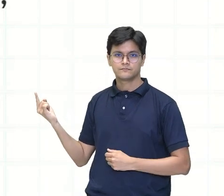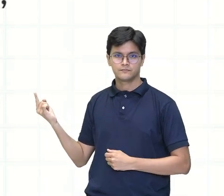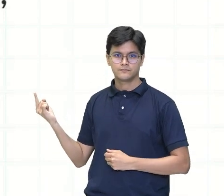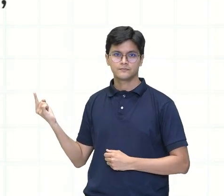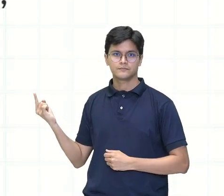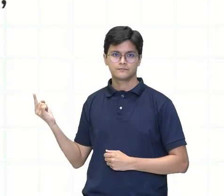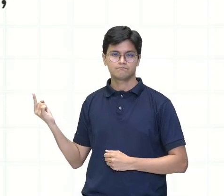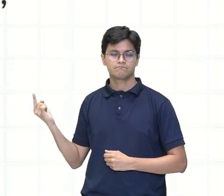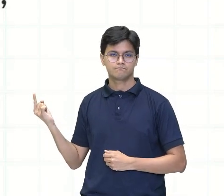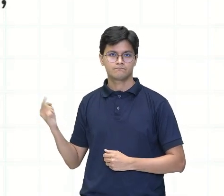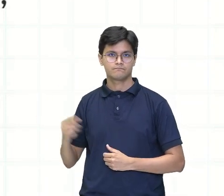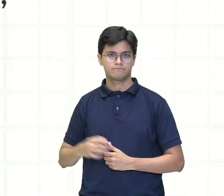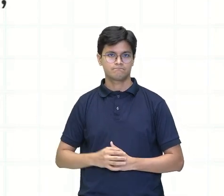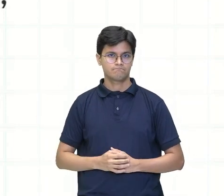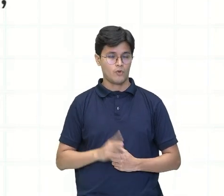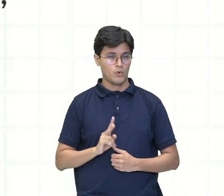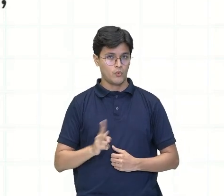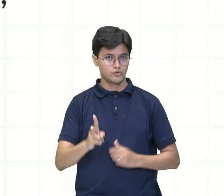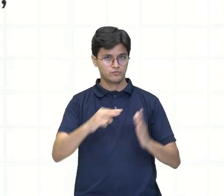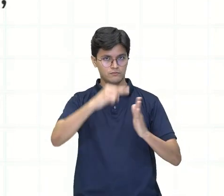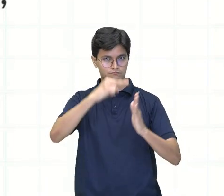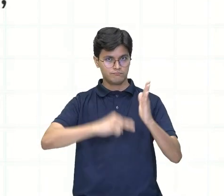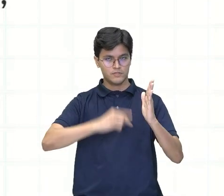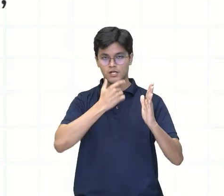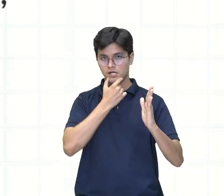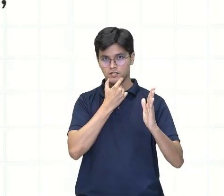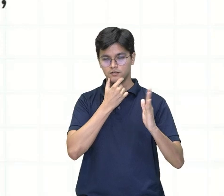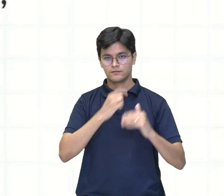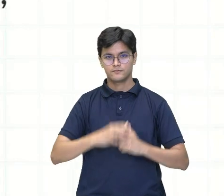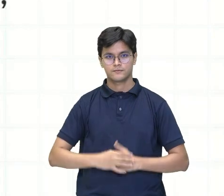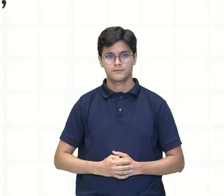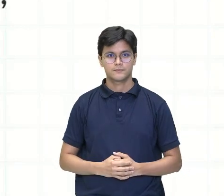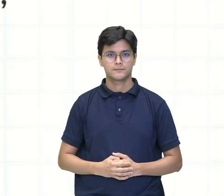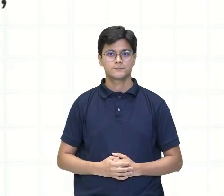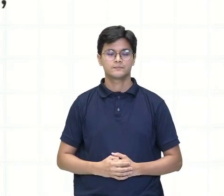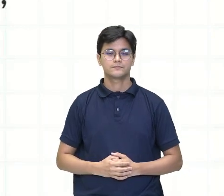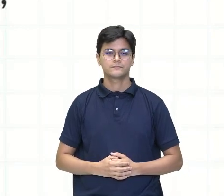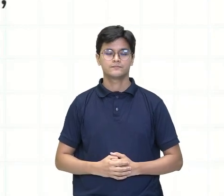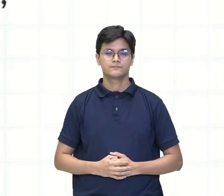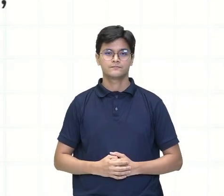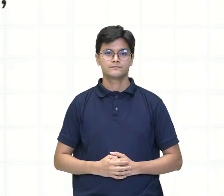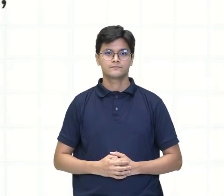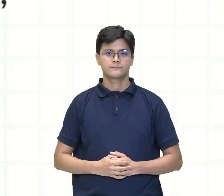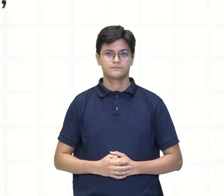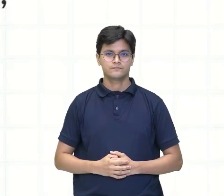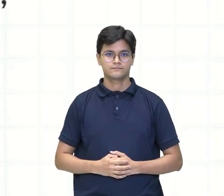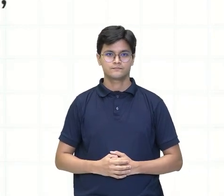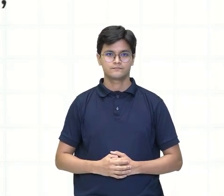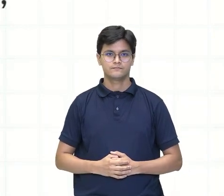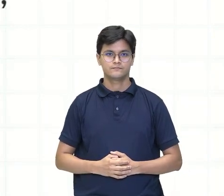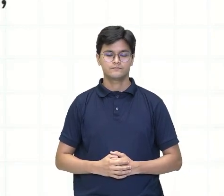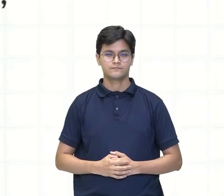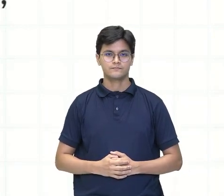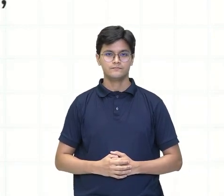late Friday evening after he drove off a cliff in the Mount Wilson area, plummeting